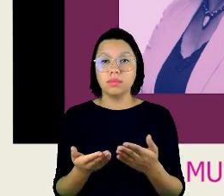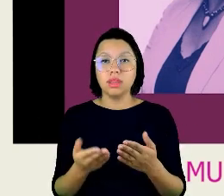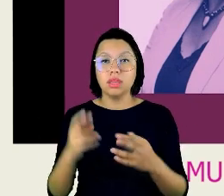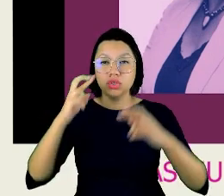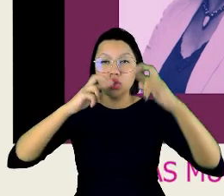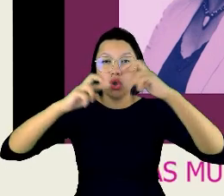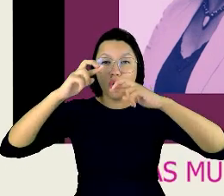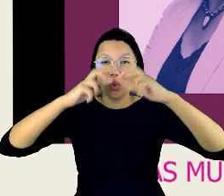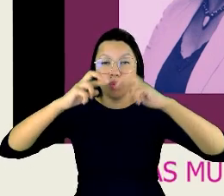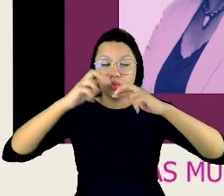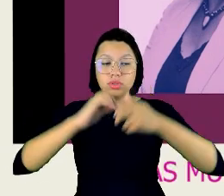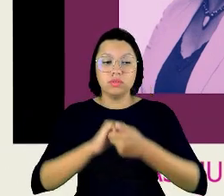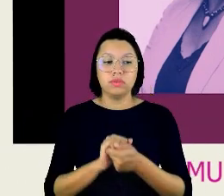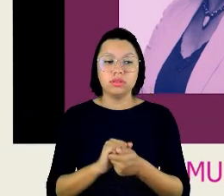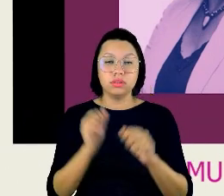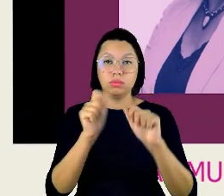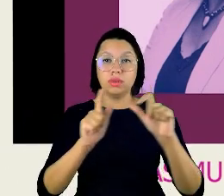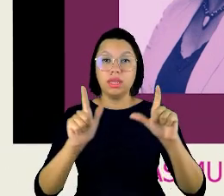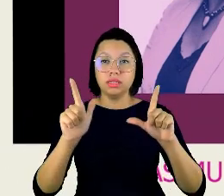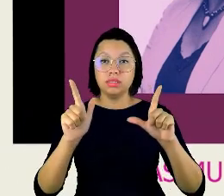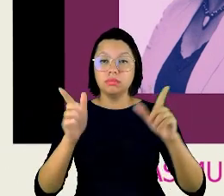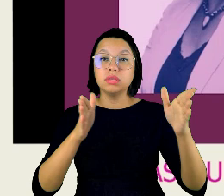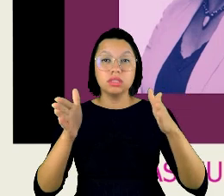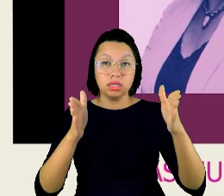essa observação, né, para esse cenário.